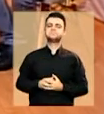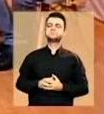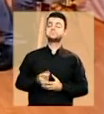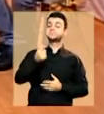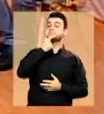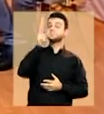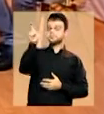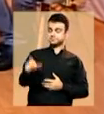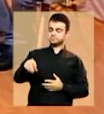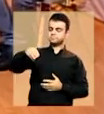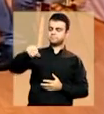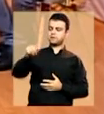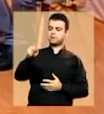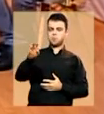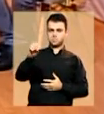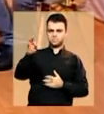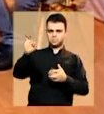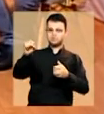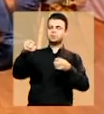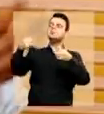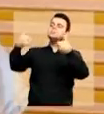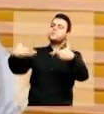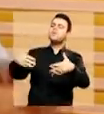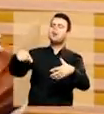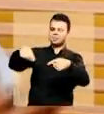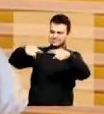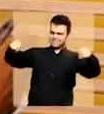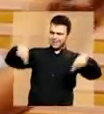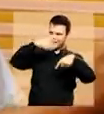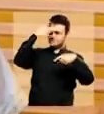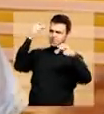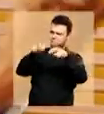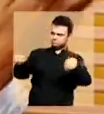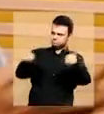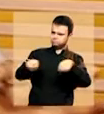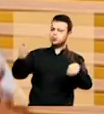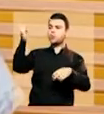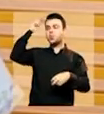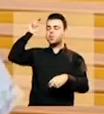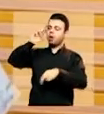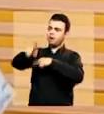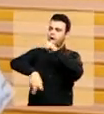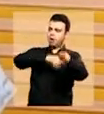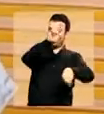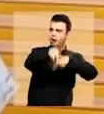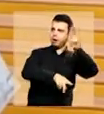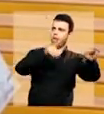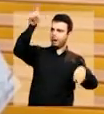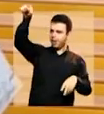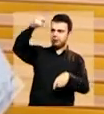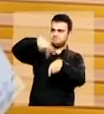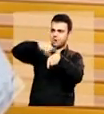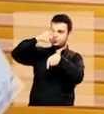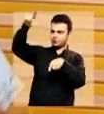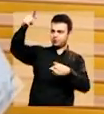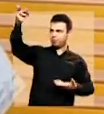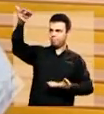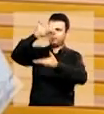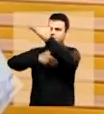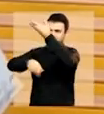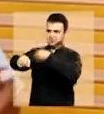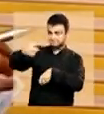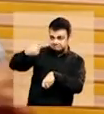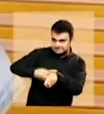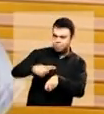sobre salas multiculturais, né? Pessoas de outros países que você acaba encontrando lá também no seu destino. Como é que foi para você